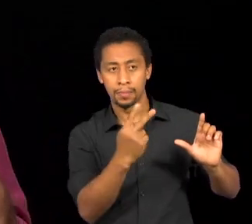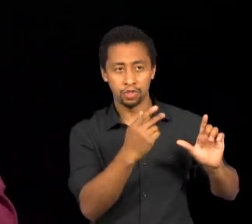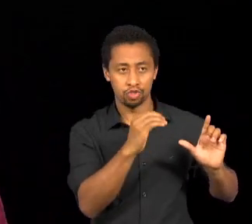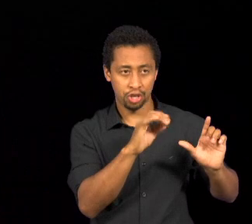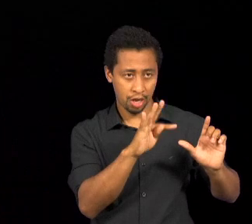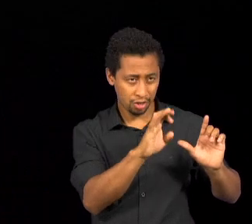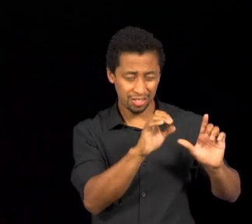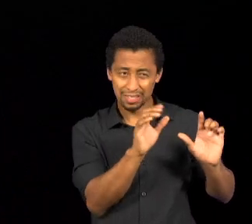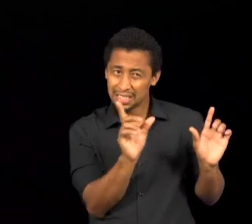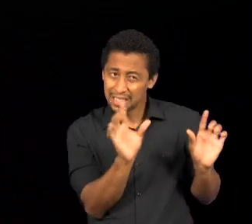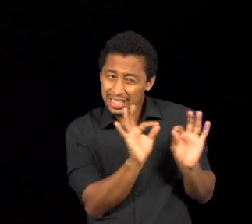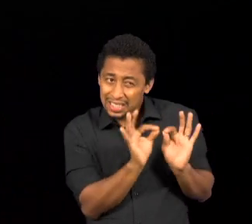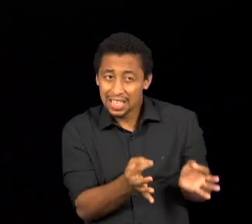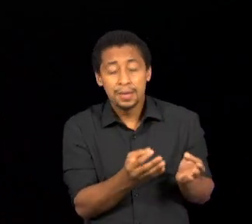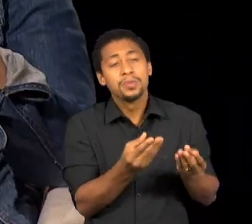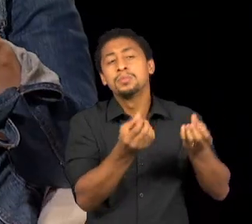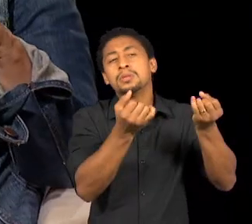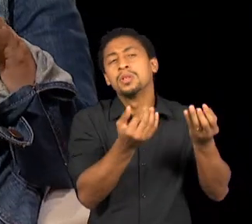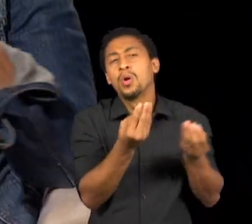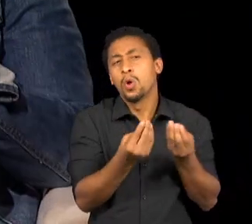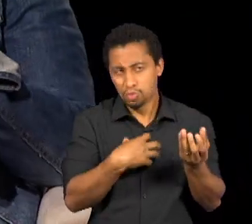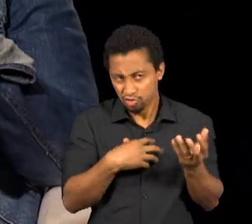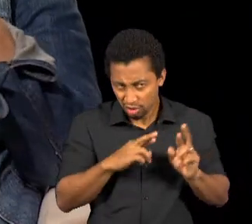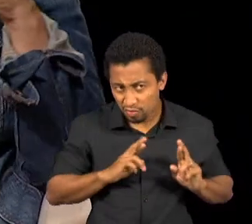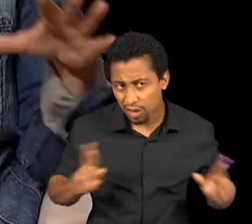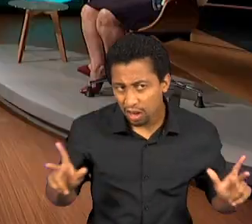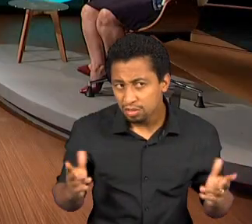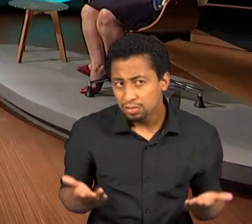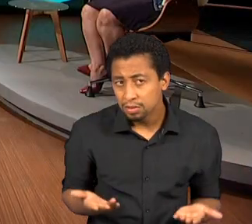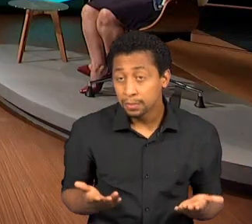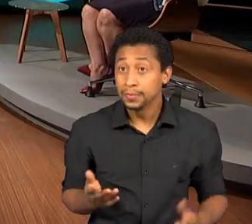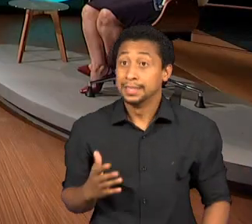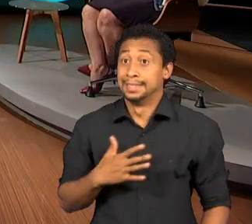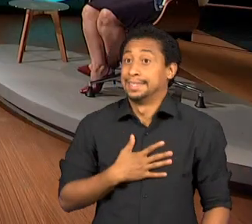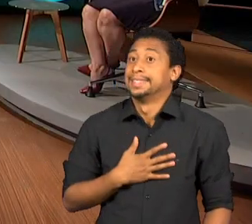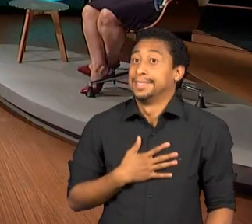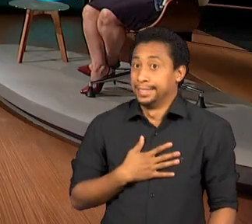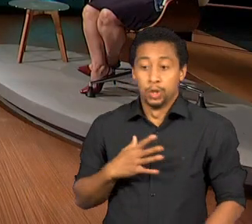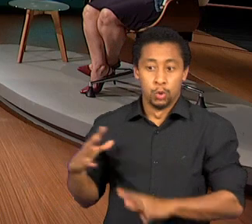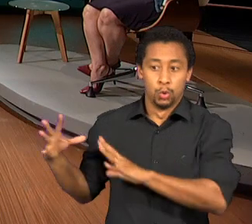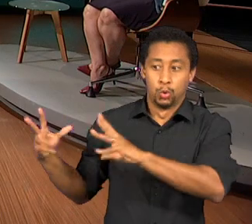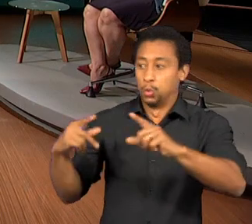gravar naquelas condições da Manchete? Era um bando de loucos.